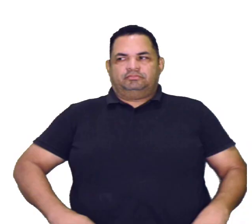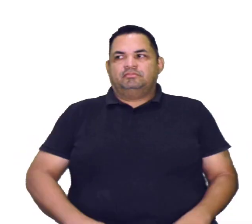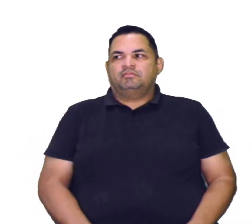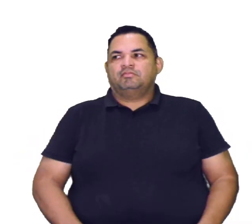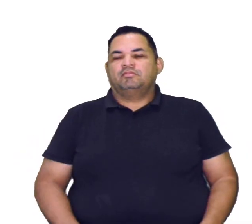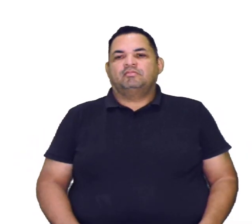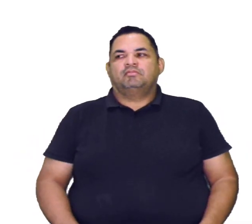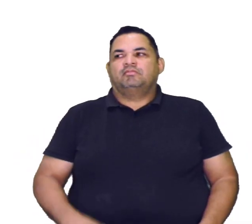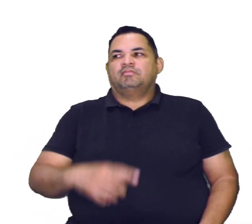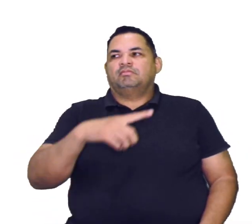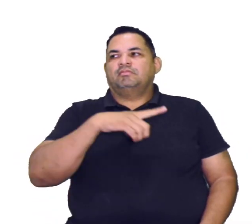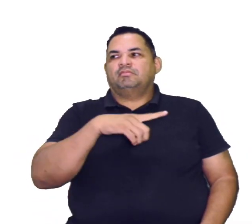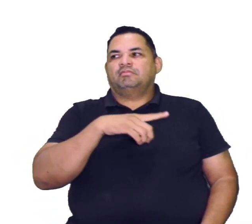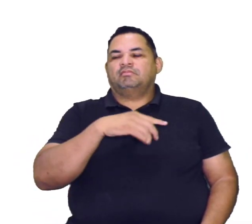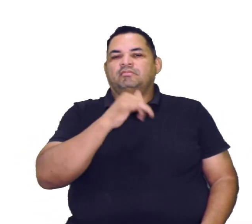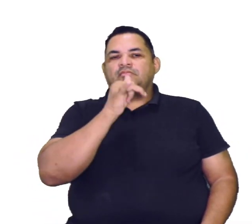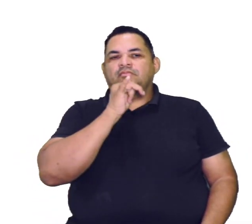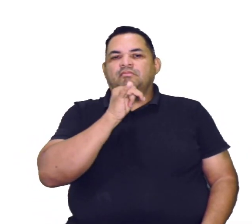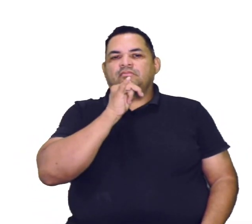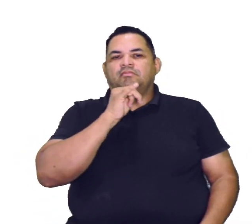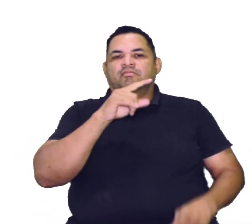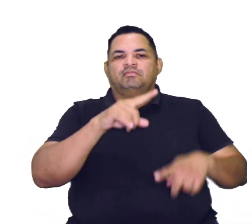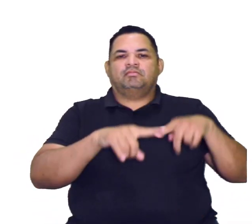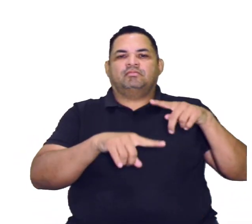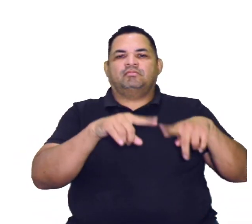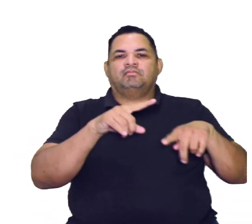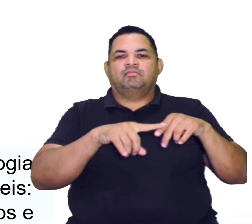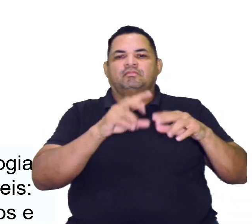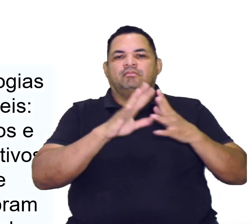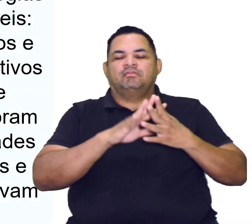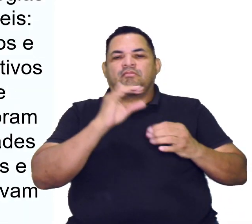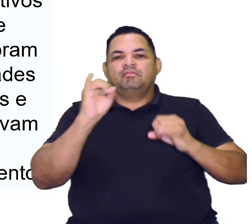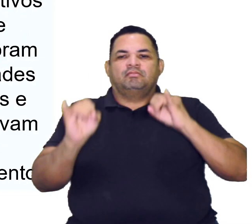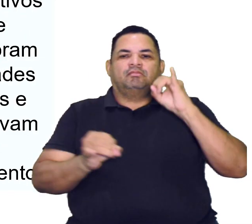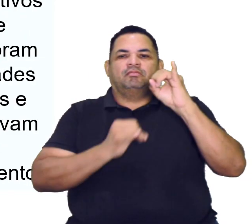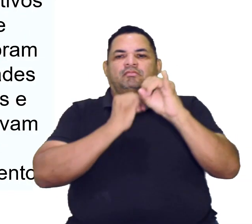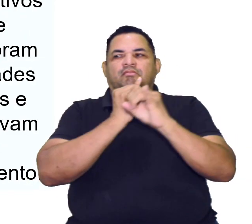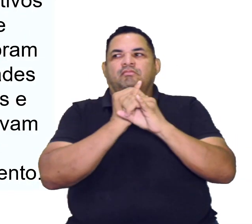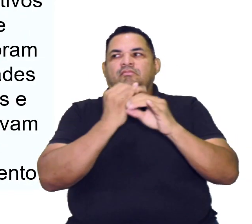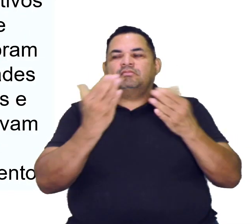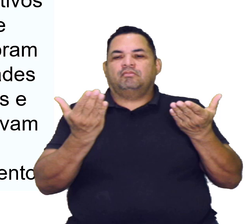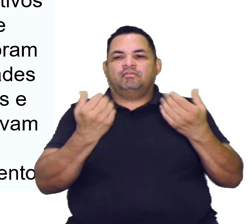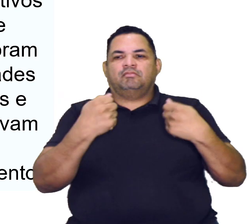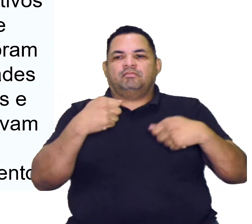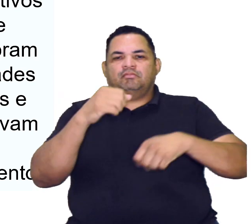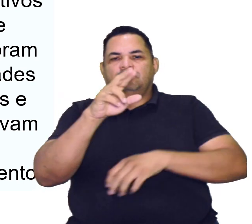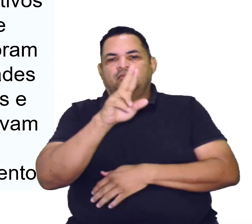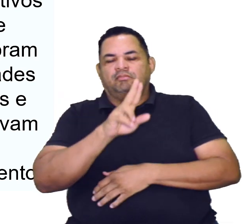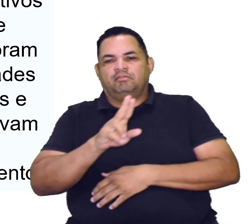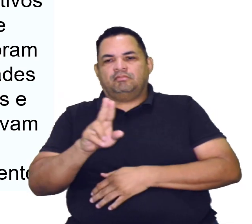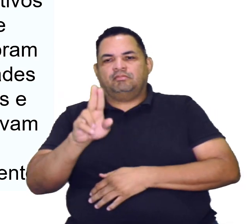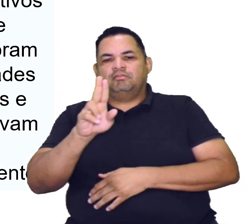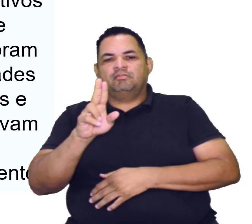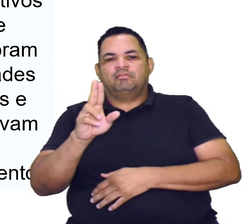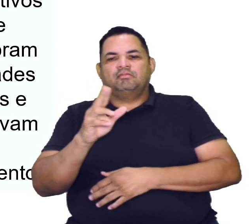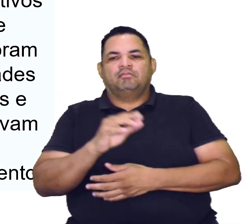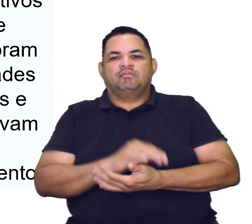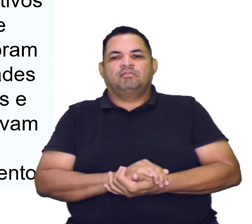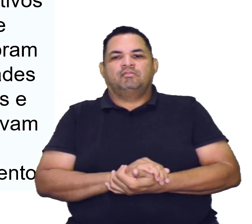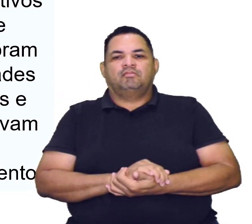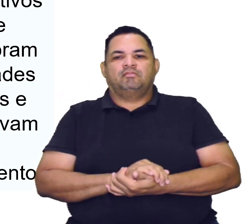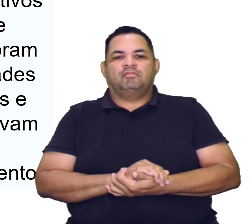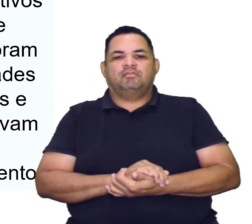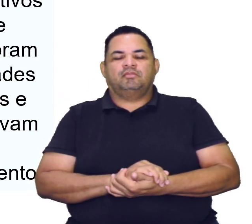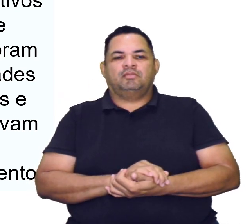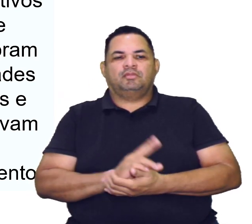E aí eu tenho um exemplo de ferramentas digitais que vão me ajudar nesse contexto. Eu vou poder utilizar aí, a gente falou até na